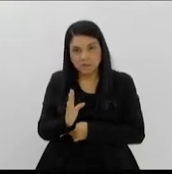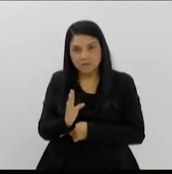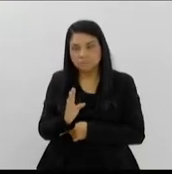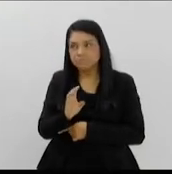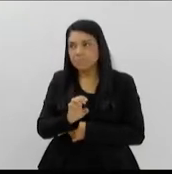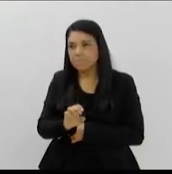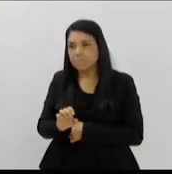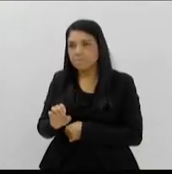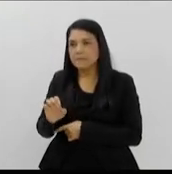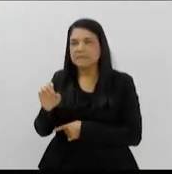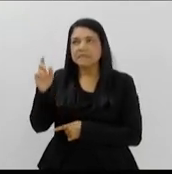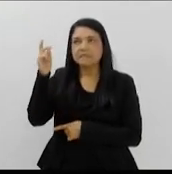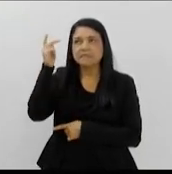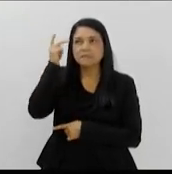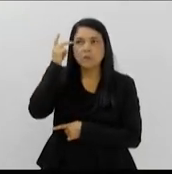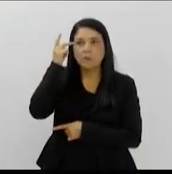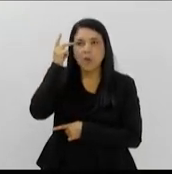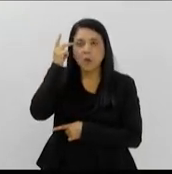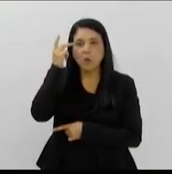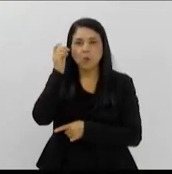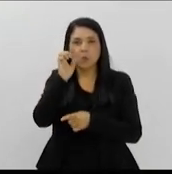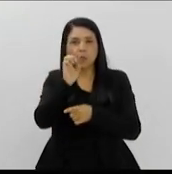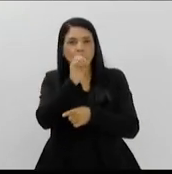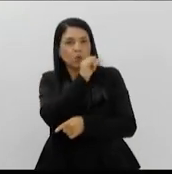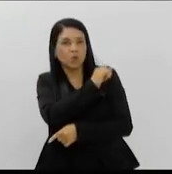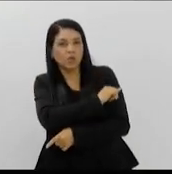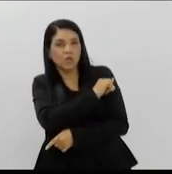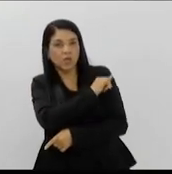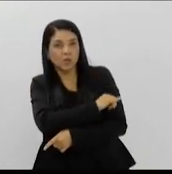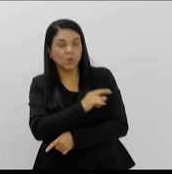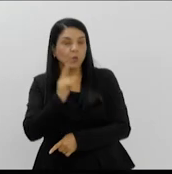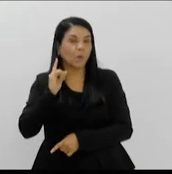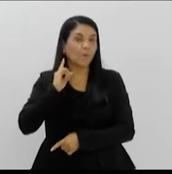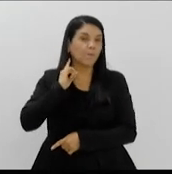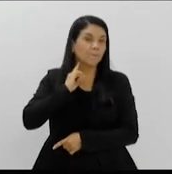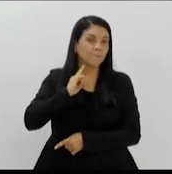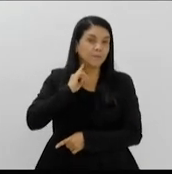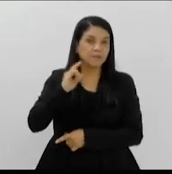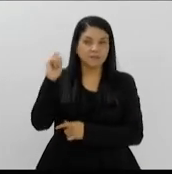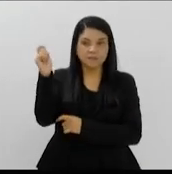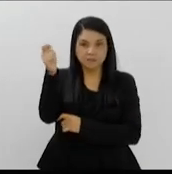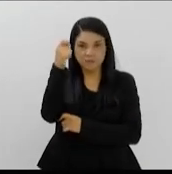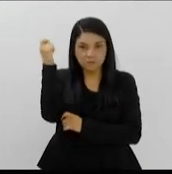principalmente São Paulo, Rio, Minas Gerais e Rio Grande do Sul,